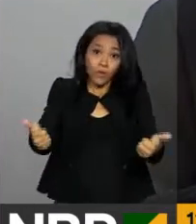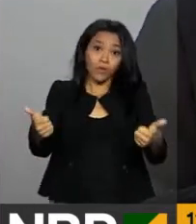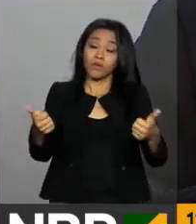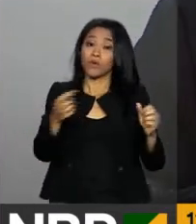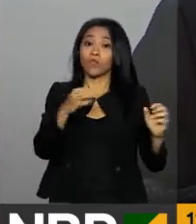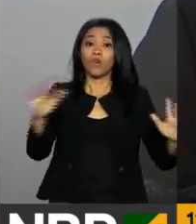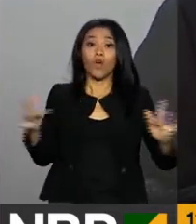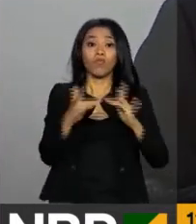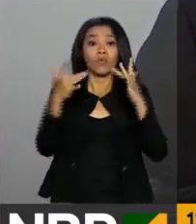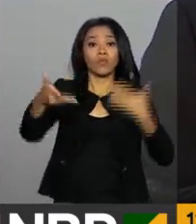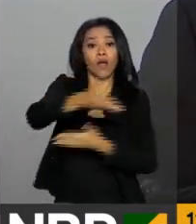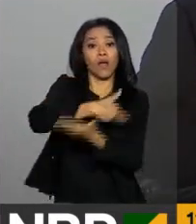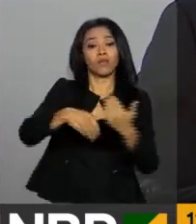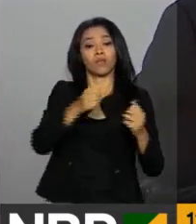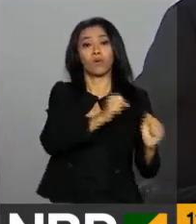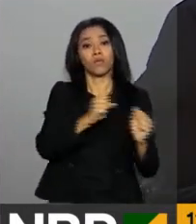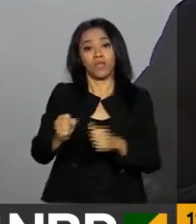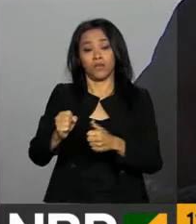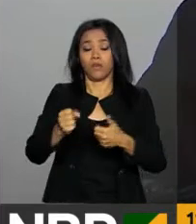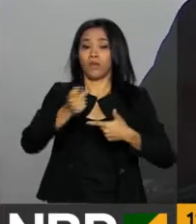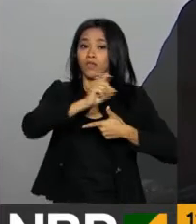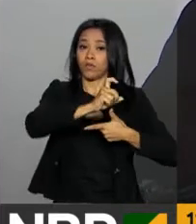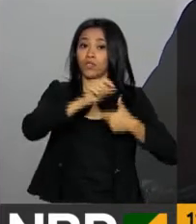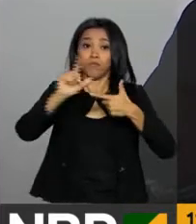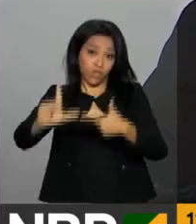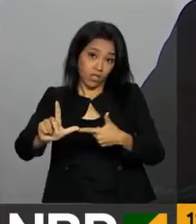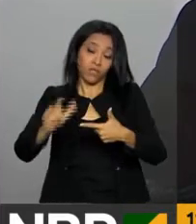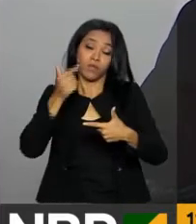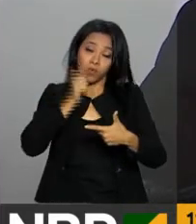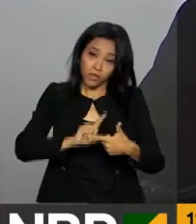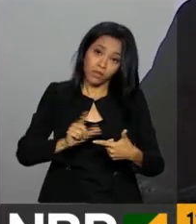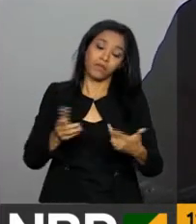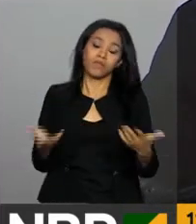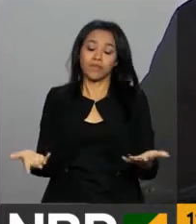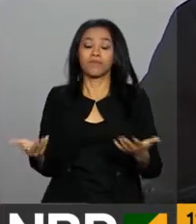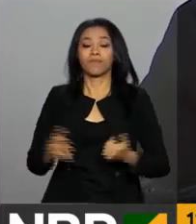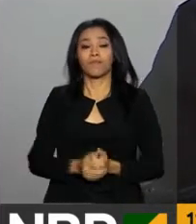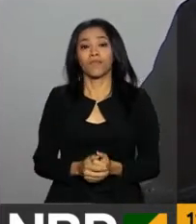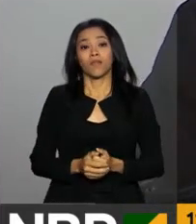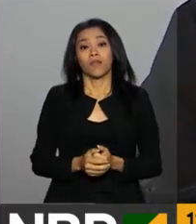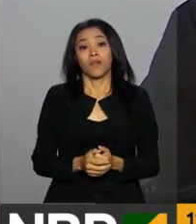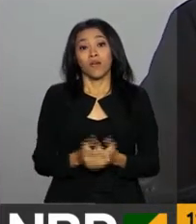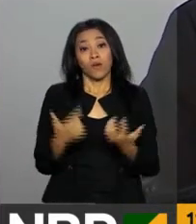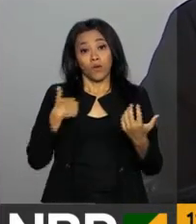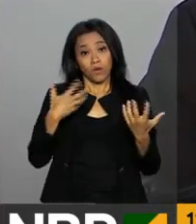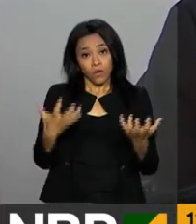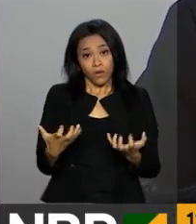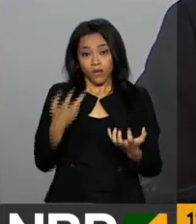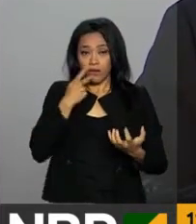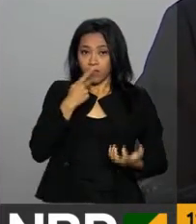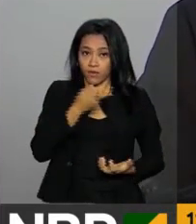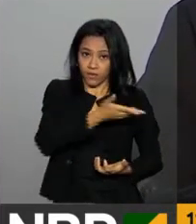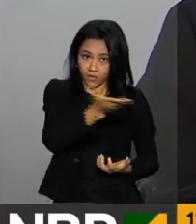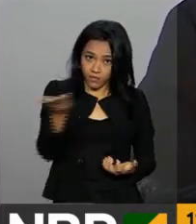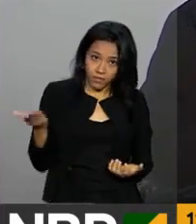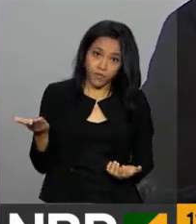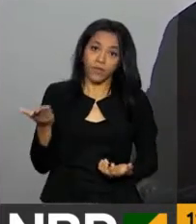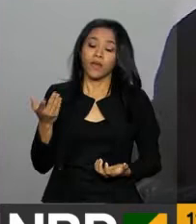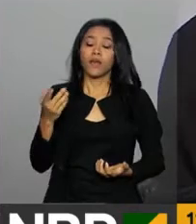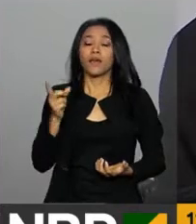e legislativo então o que eu quero dizer que eu quero dizer é que